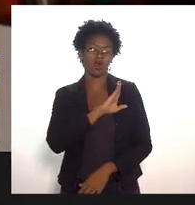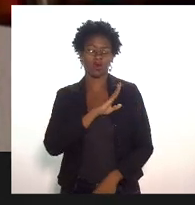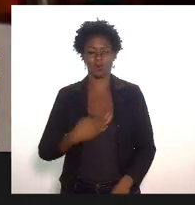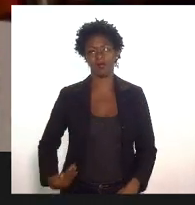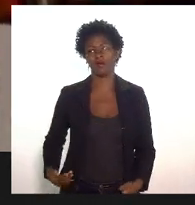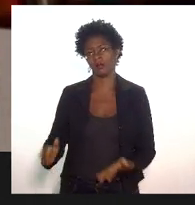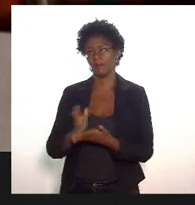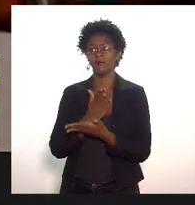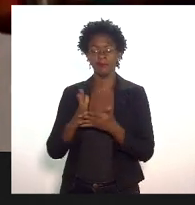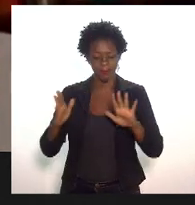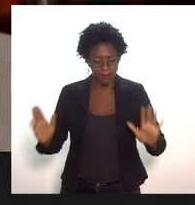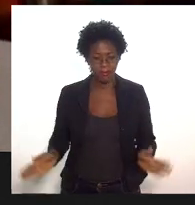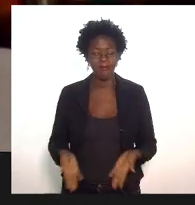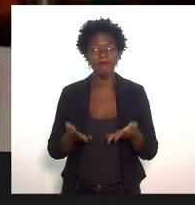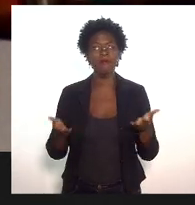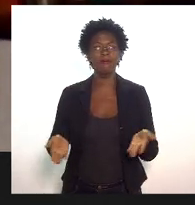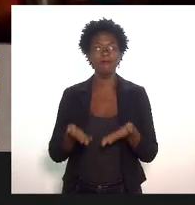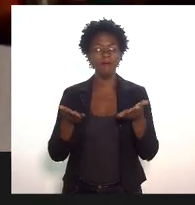e promoveu